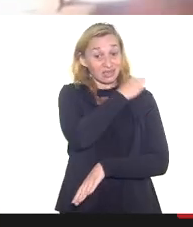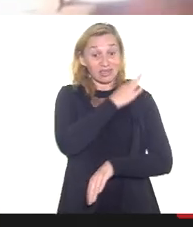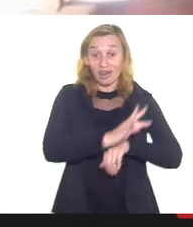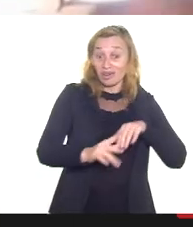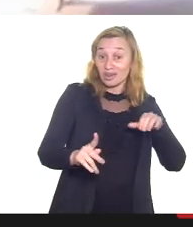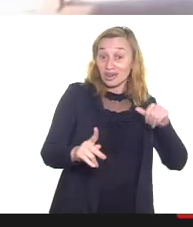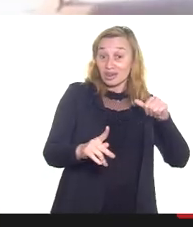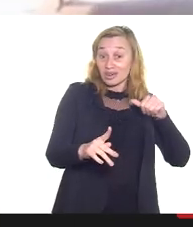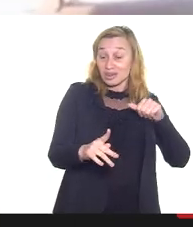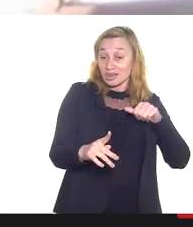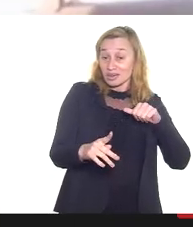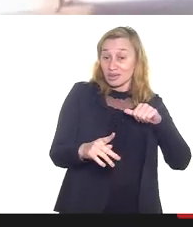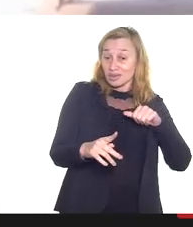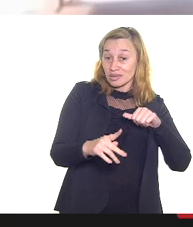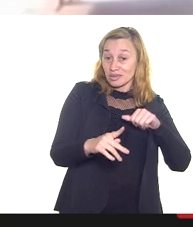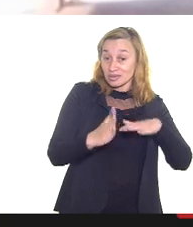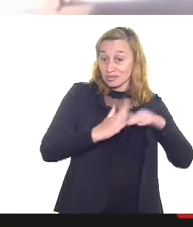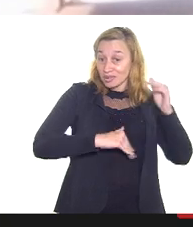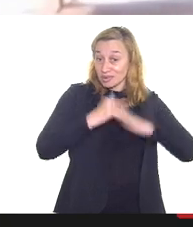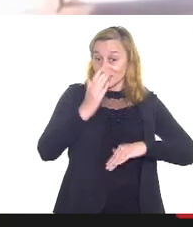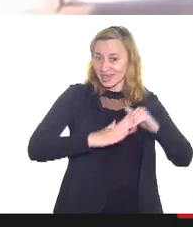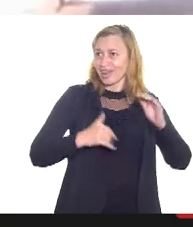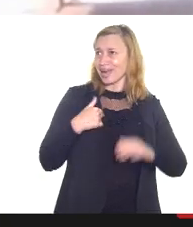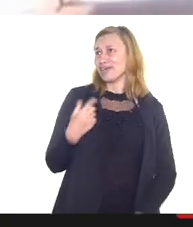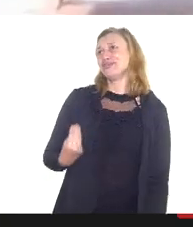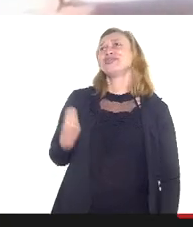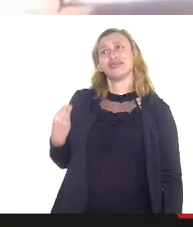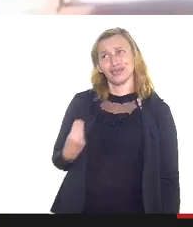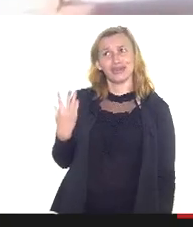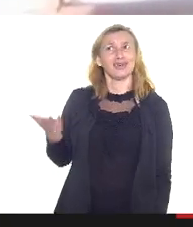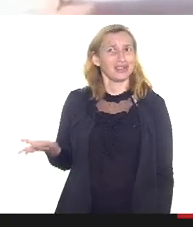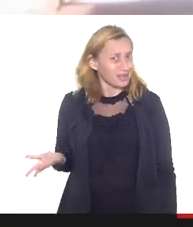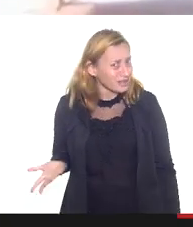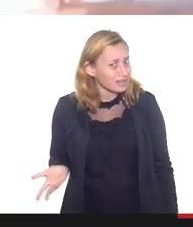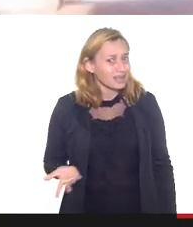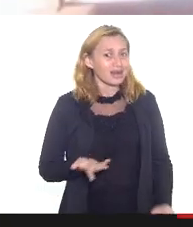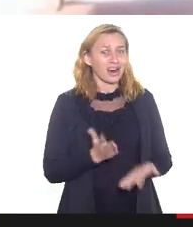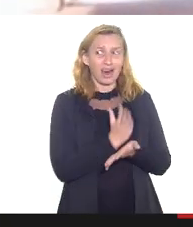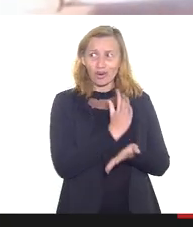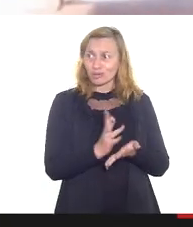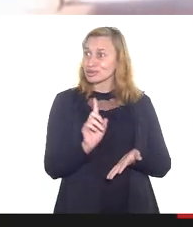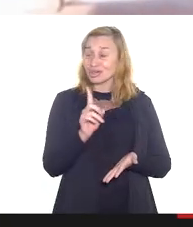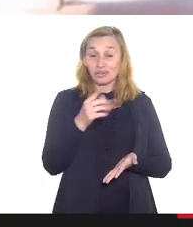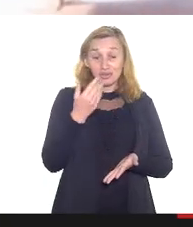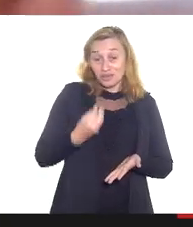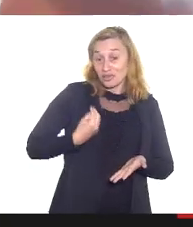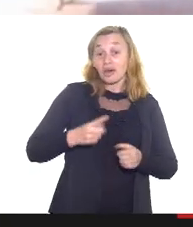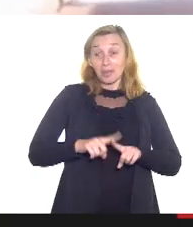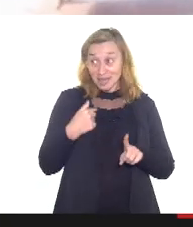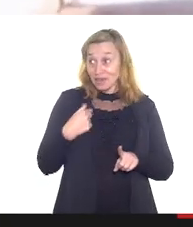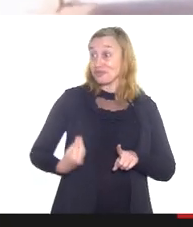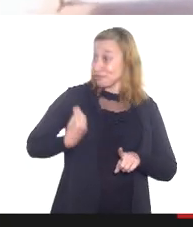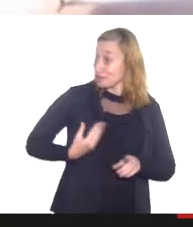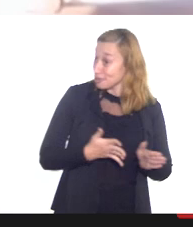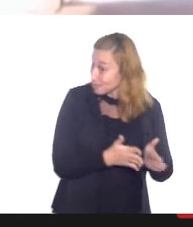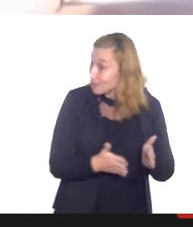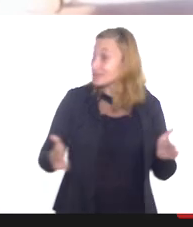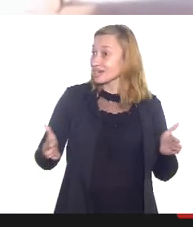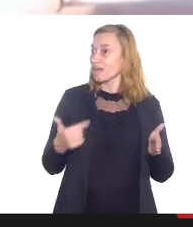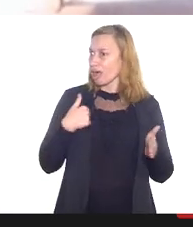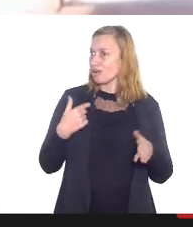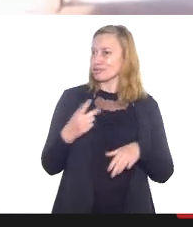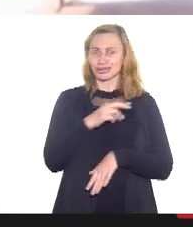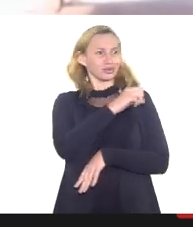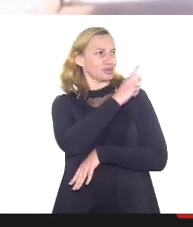profissionalizante, todo mundo, as mais novas podem não ter vivido isso, mas eu vivi esse processo, eu estava fazendo segundo grau